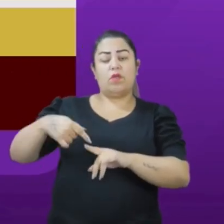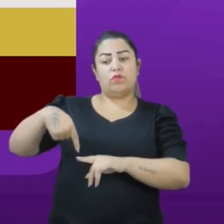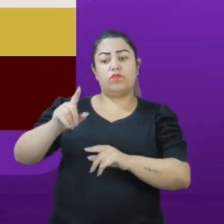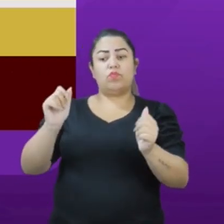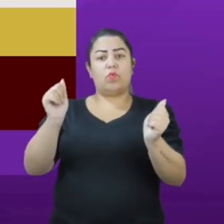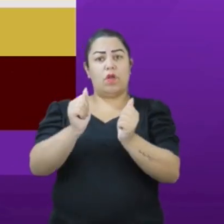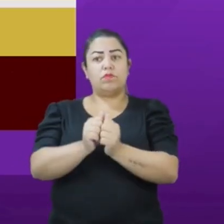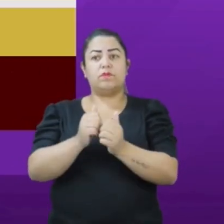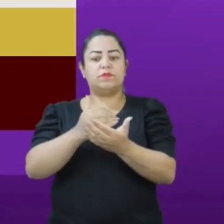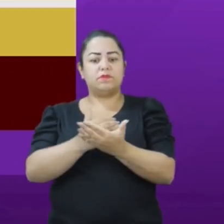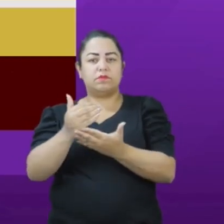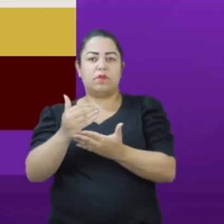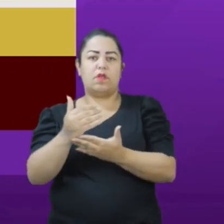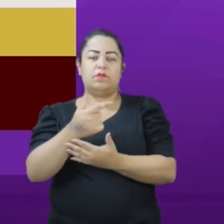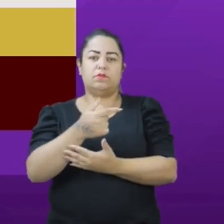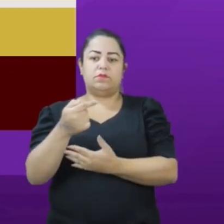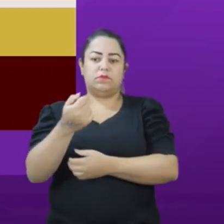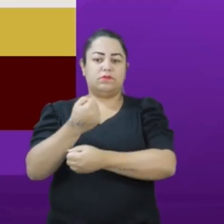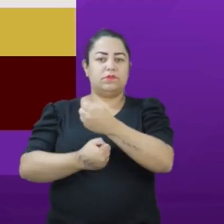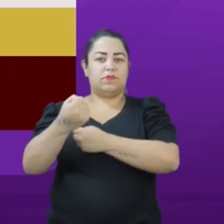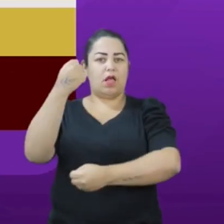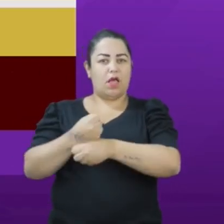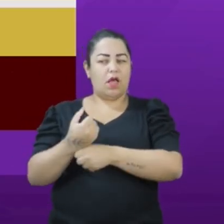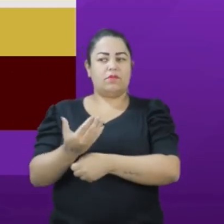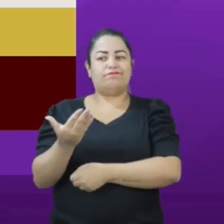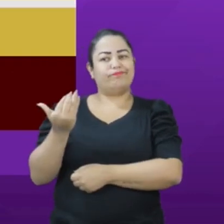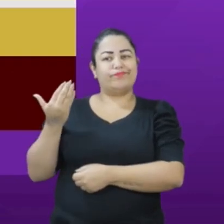minha carreira, cerca de 6 anos atrás,